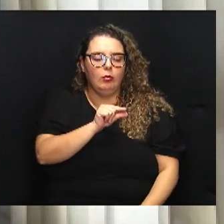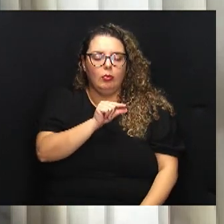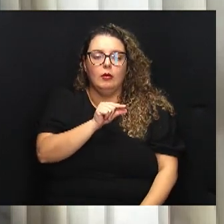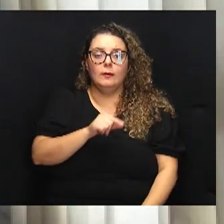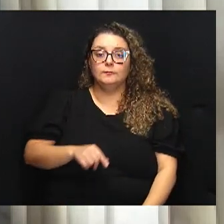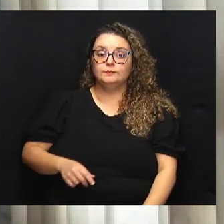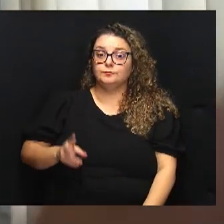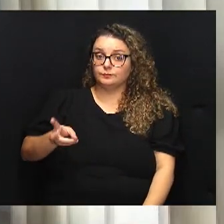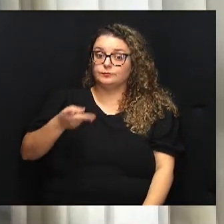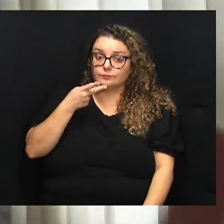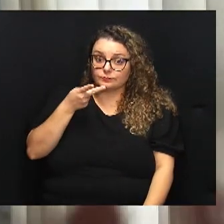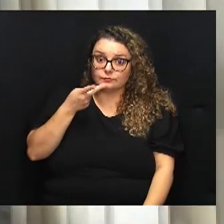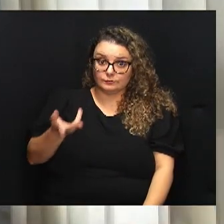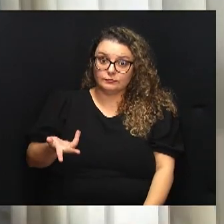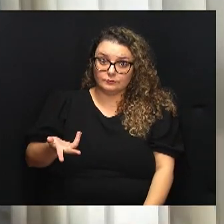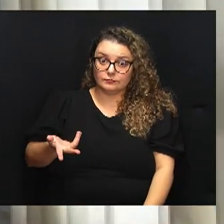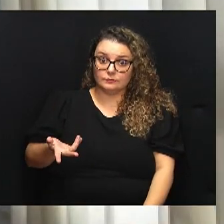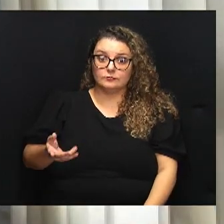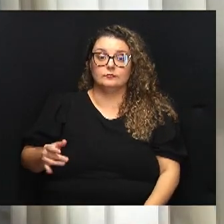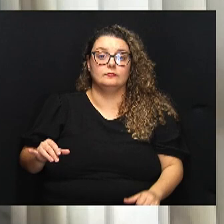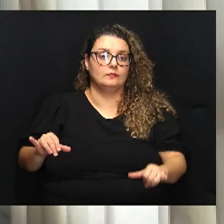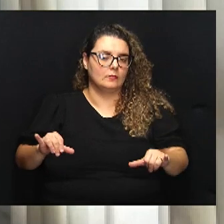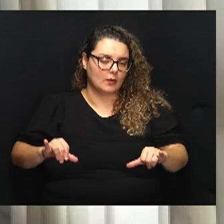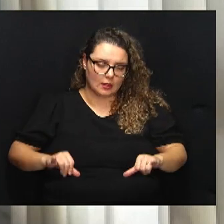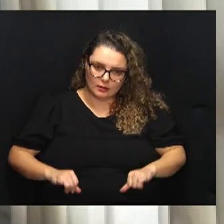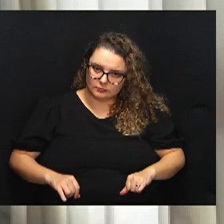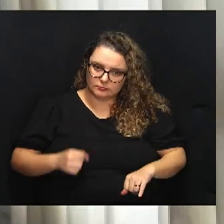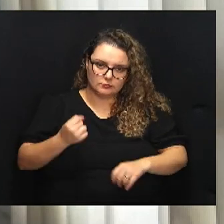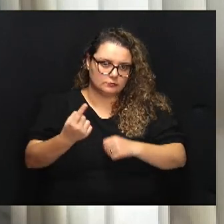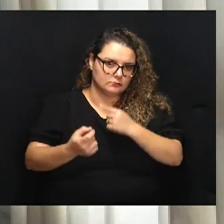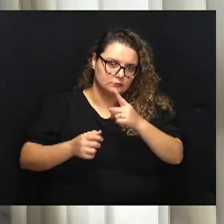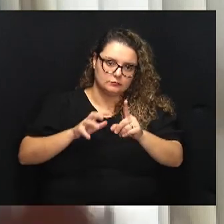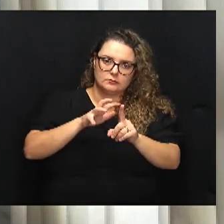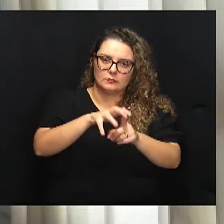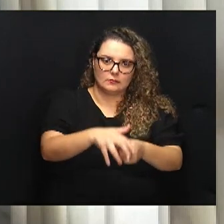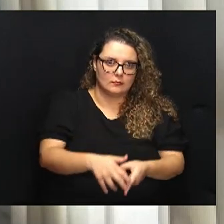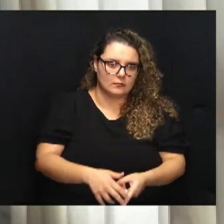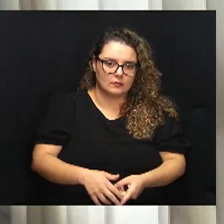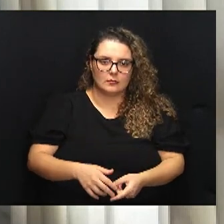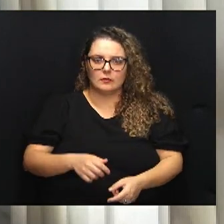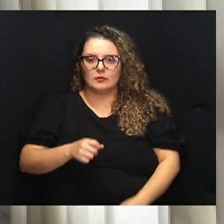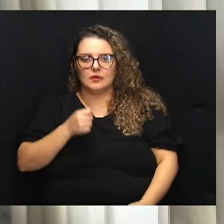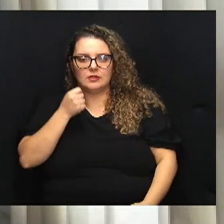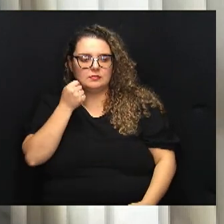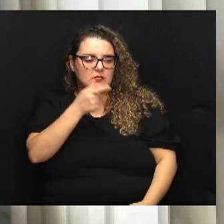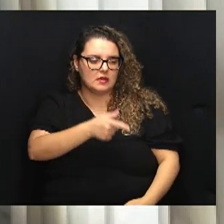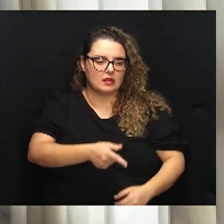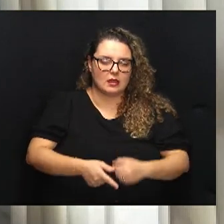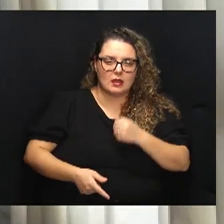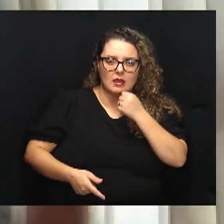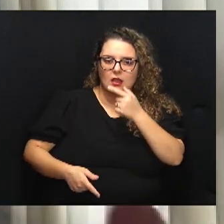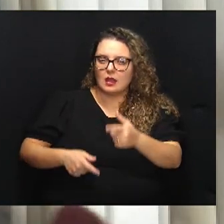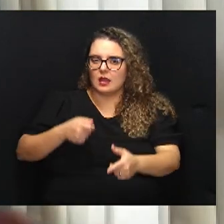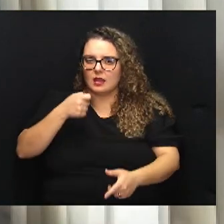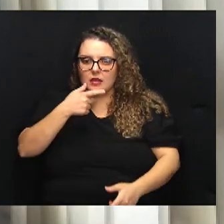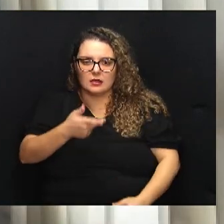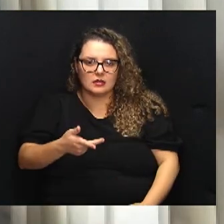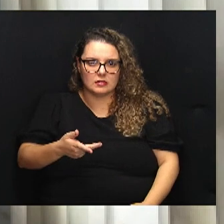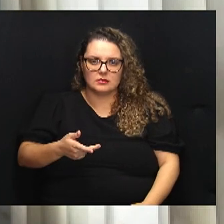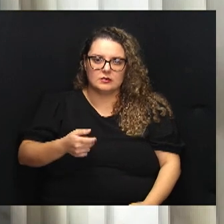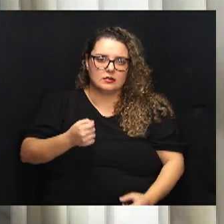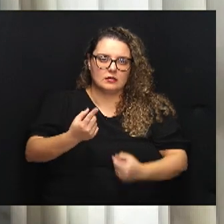que eu falava, eu sofria algum tipo de gracejo, de